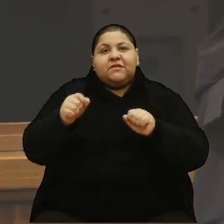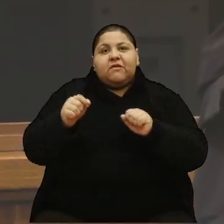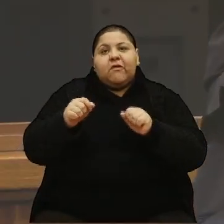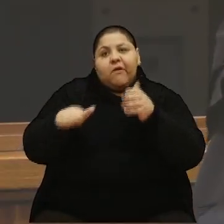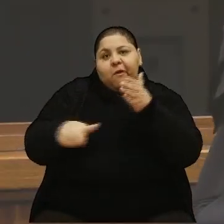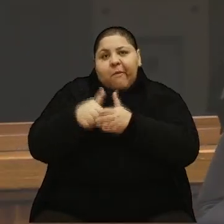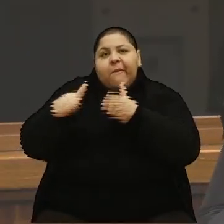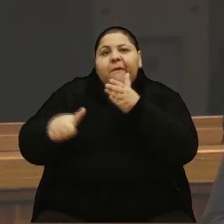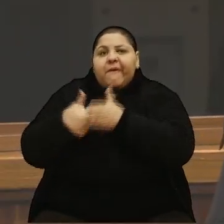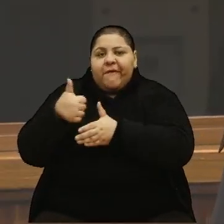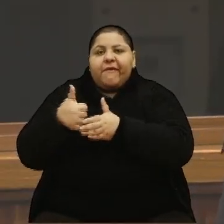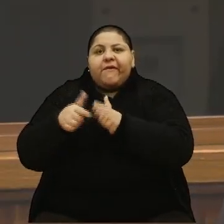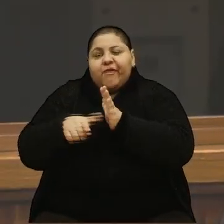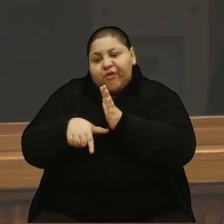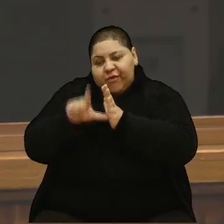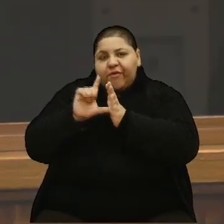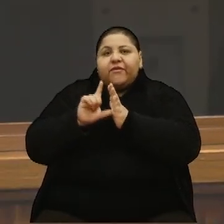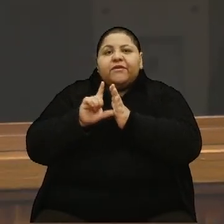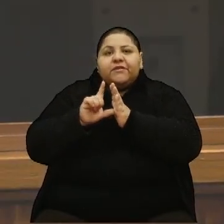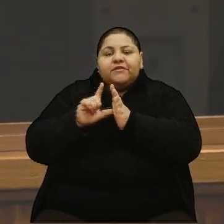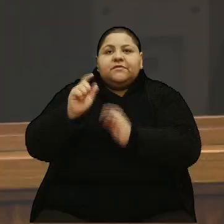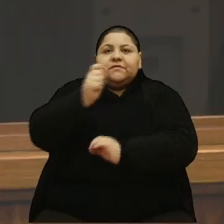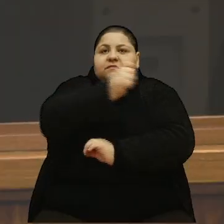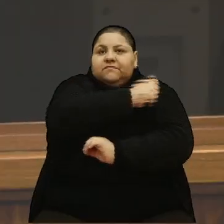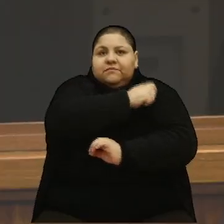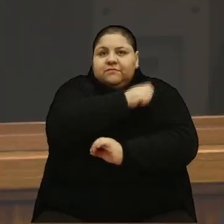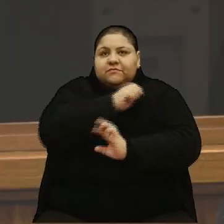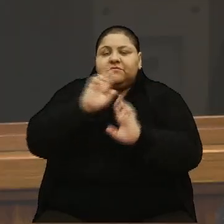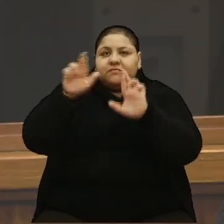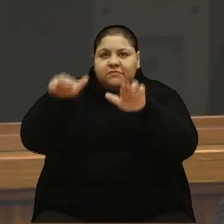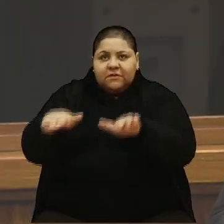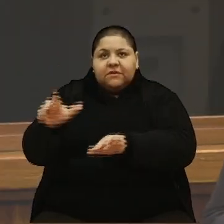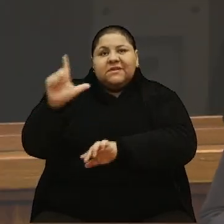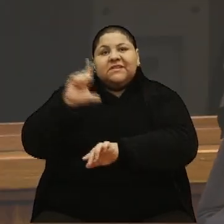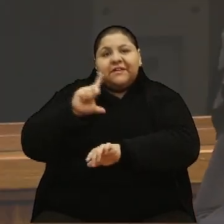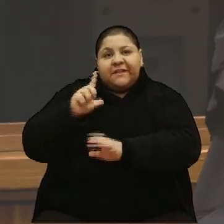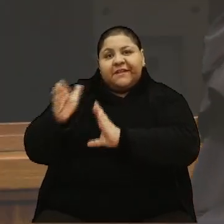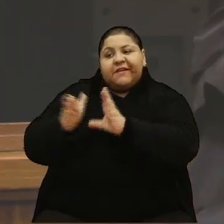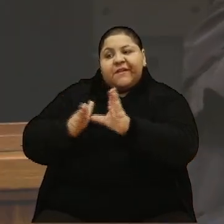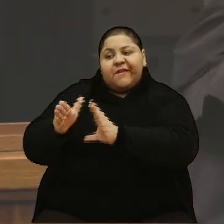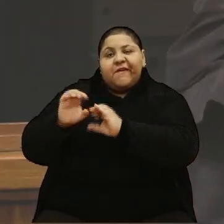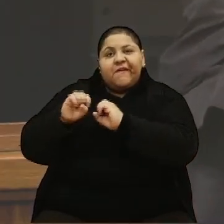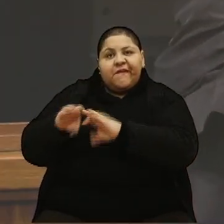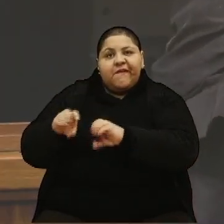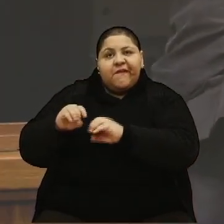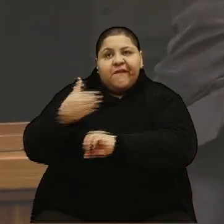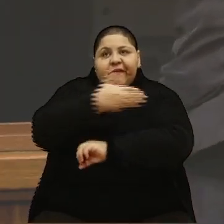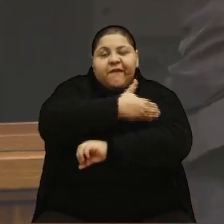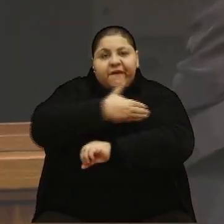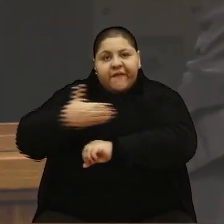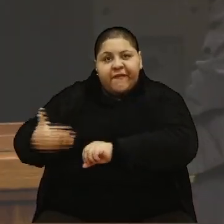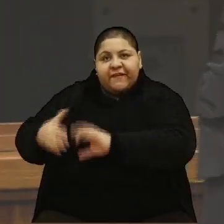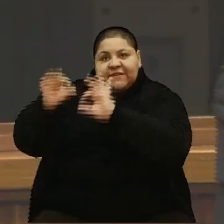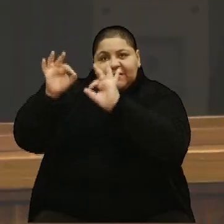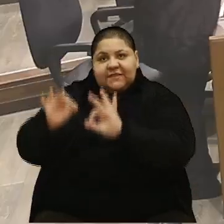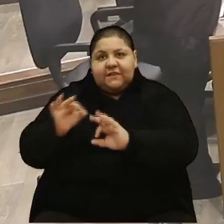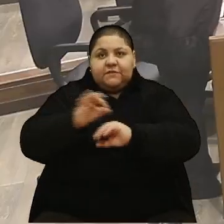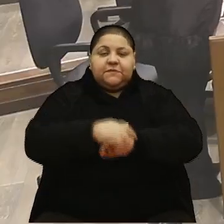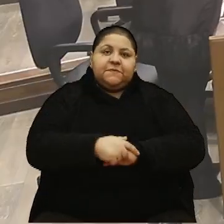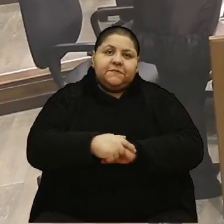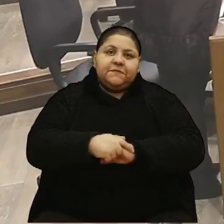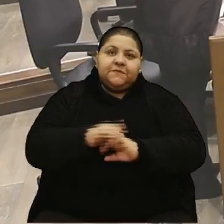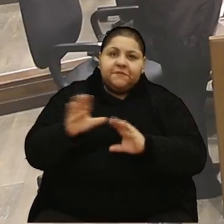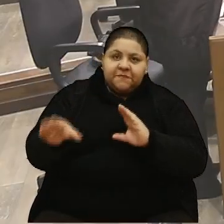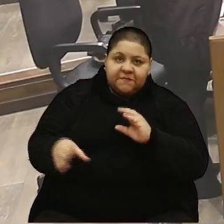quanto antes os nossos estudantes da região tenham acesso ao ensino público e de qualidade.